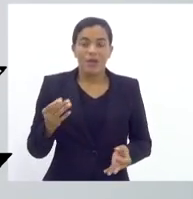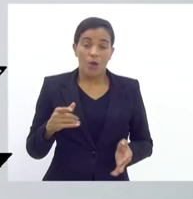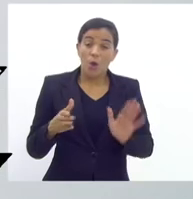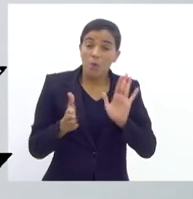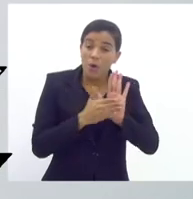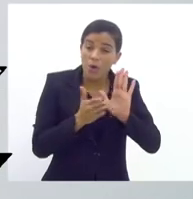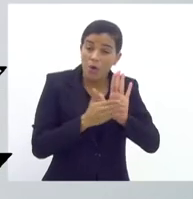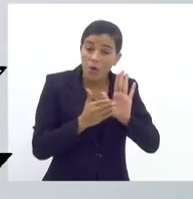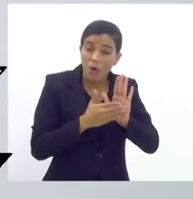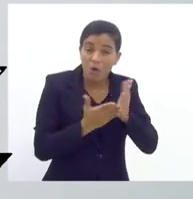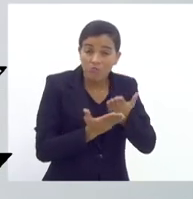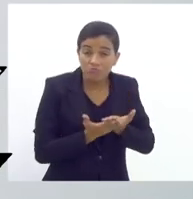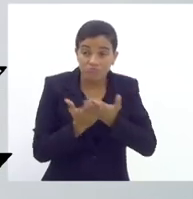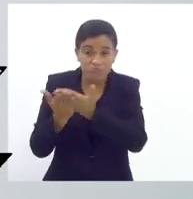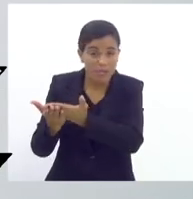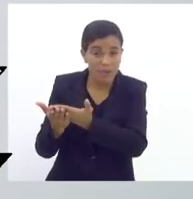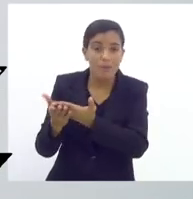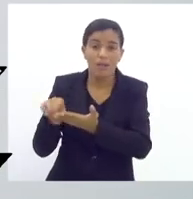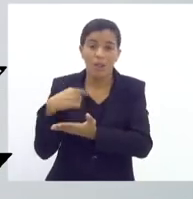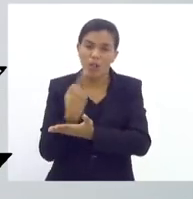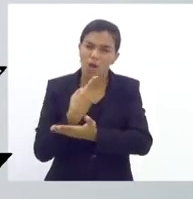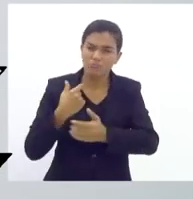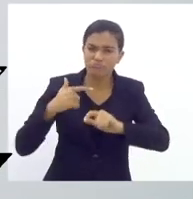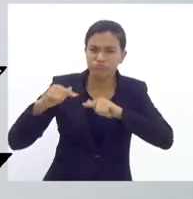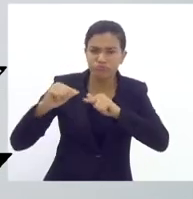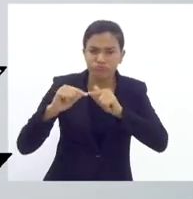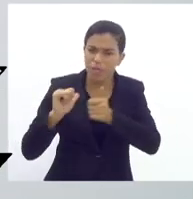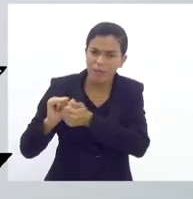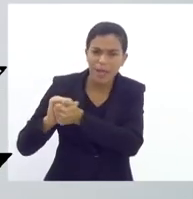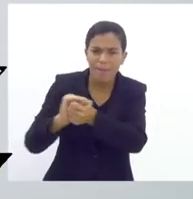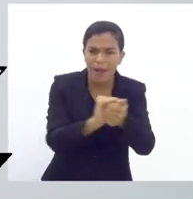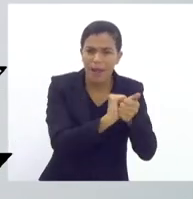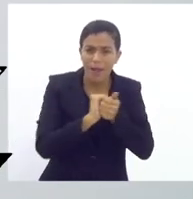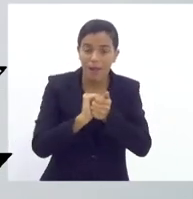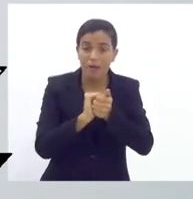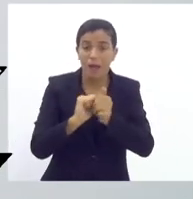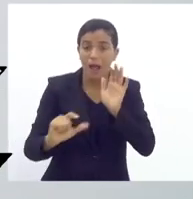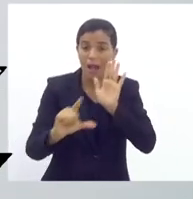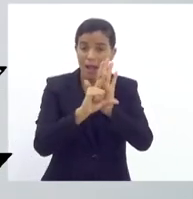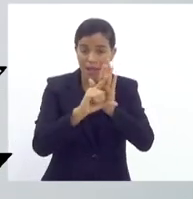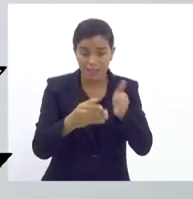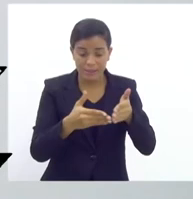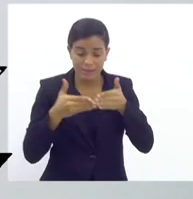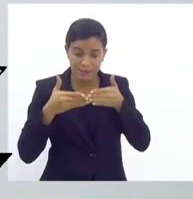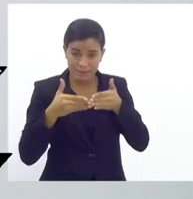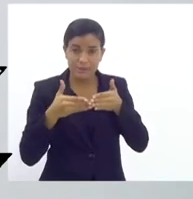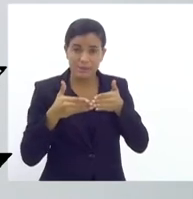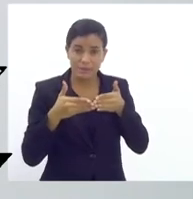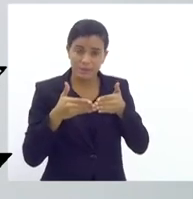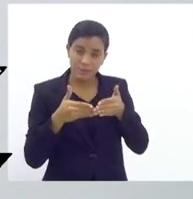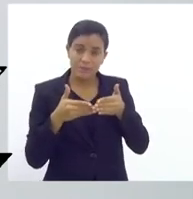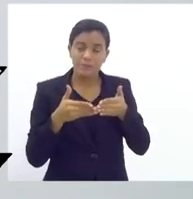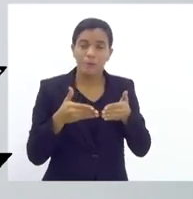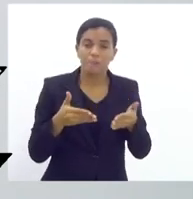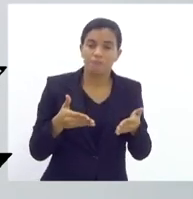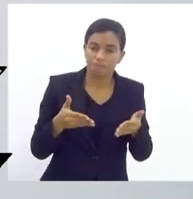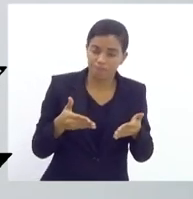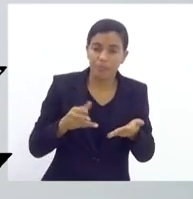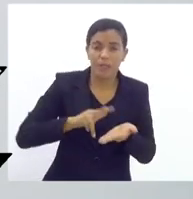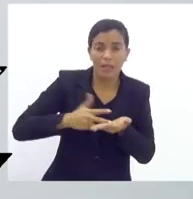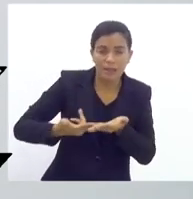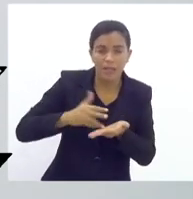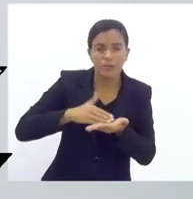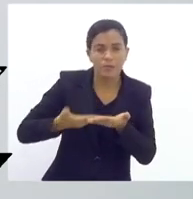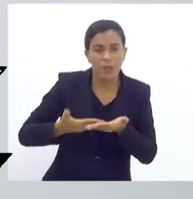propostas de encaminhamento é a gente fazer uma força-tarefa para efetivar a lei de isenção da tradução